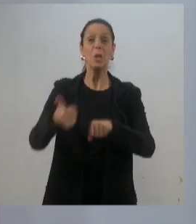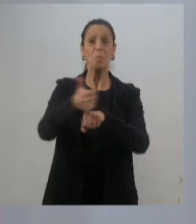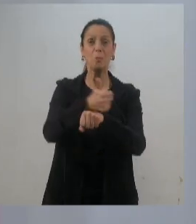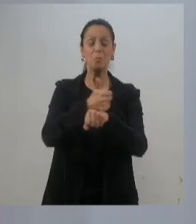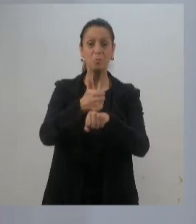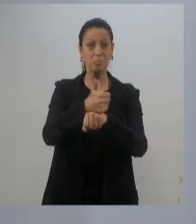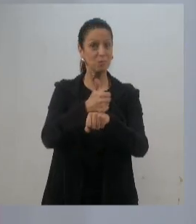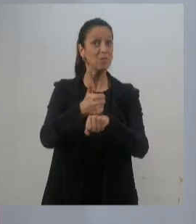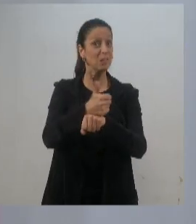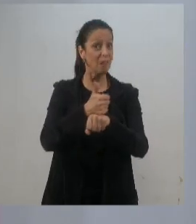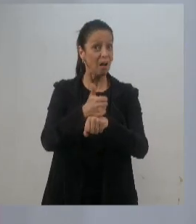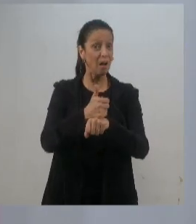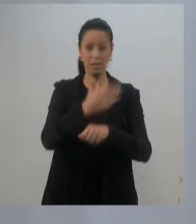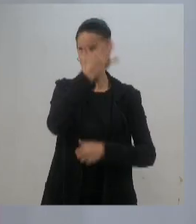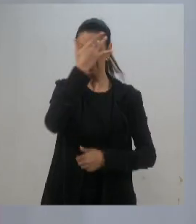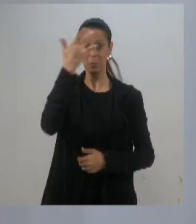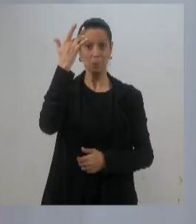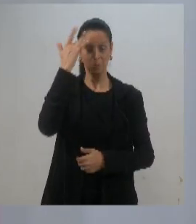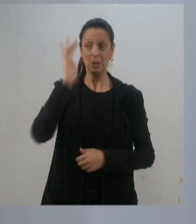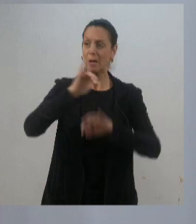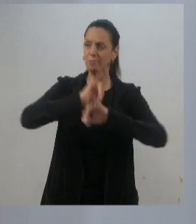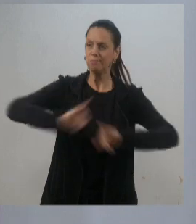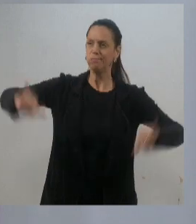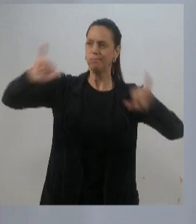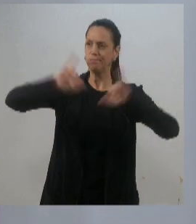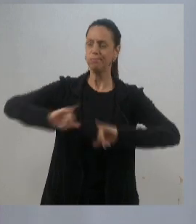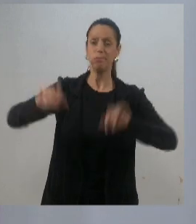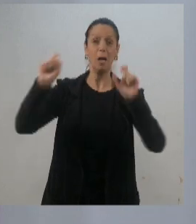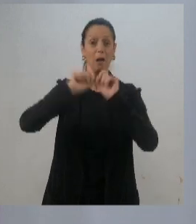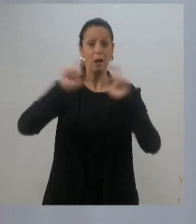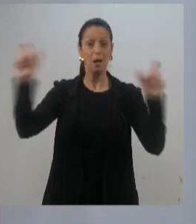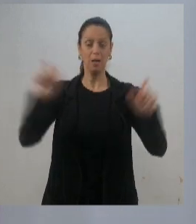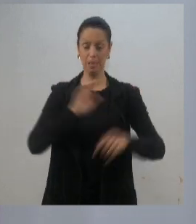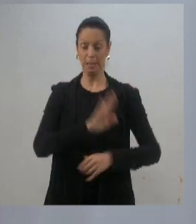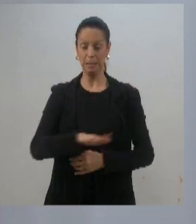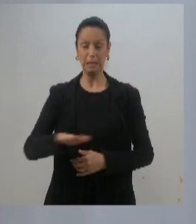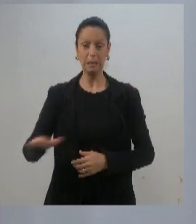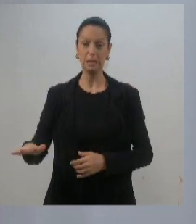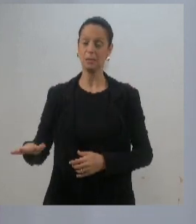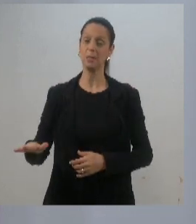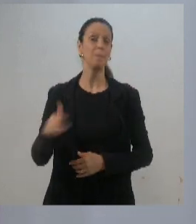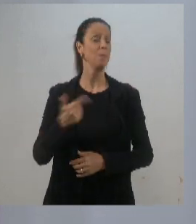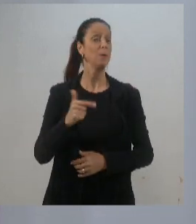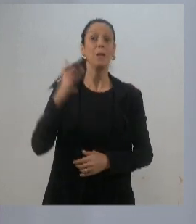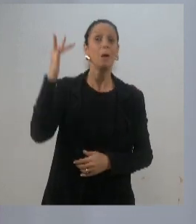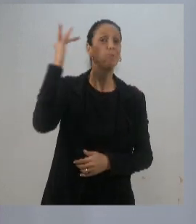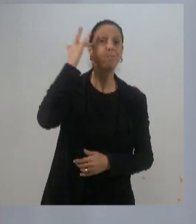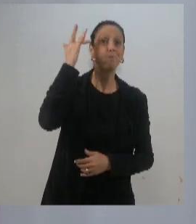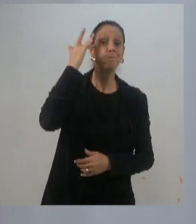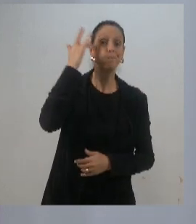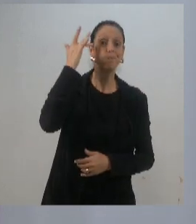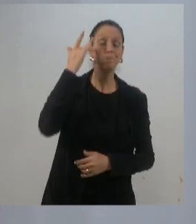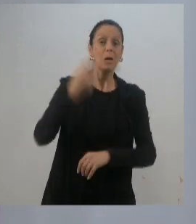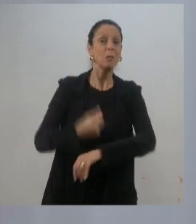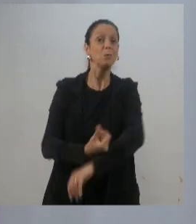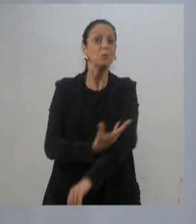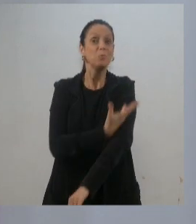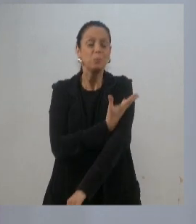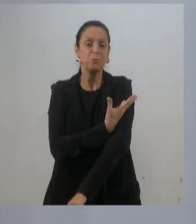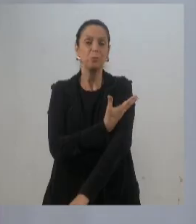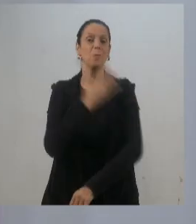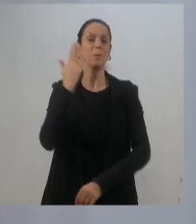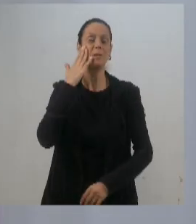Profissionais de saúde mental têm alertado sobre isso. Diz que criança não possui maturidade emocional para lidar